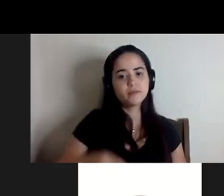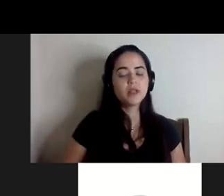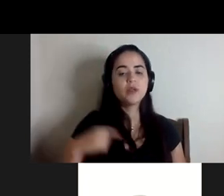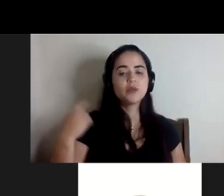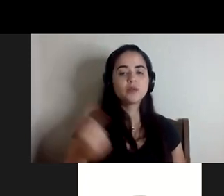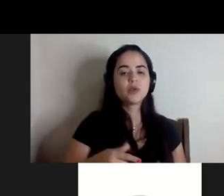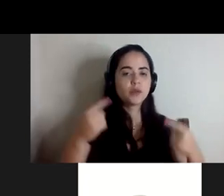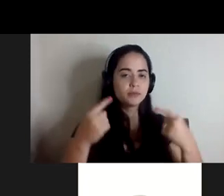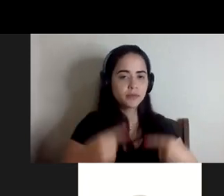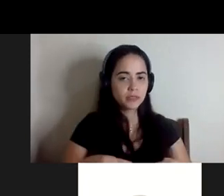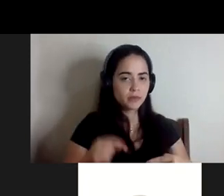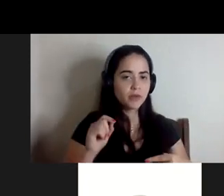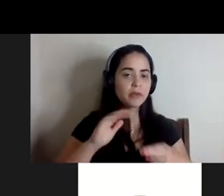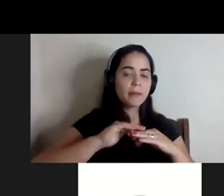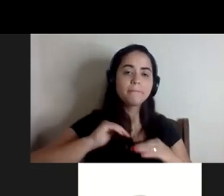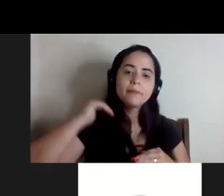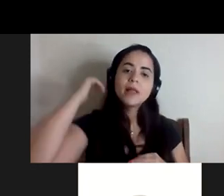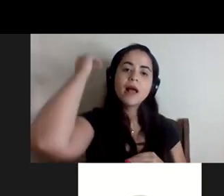essa qualidade e